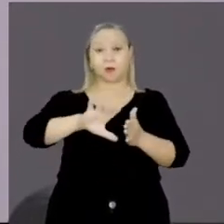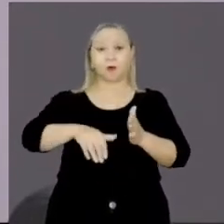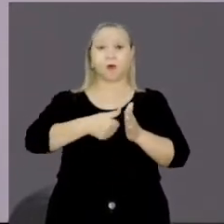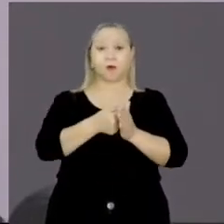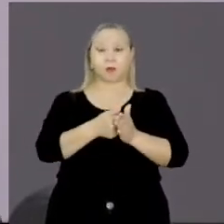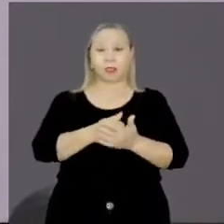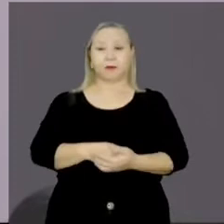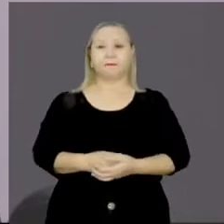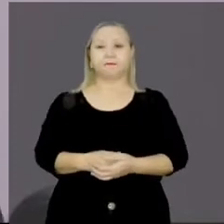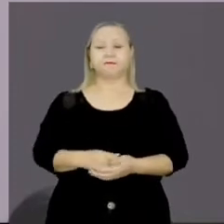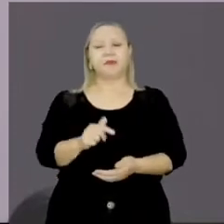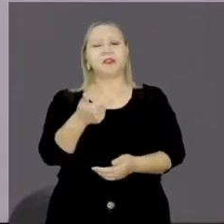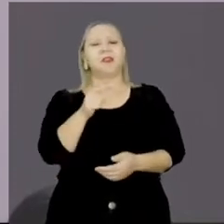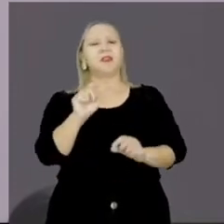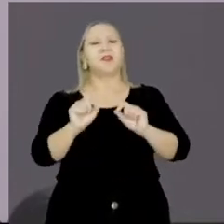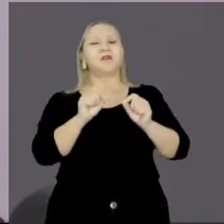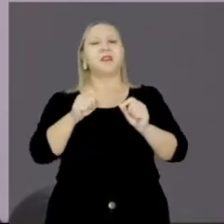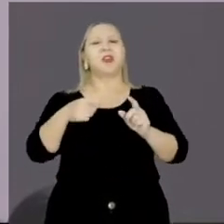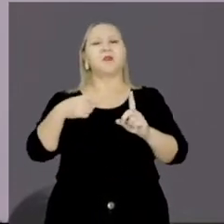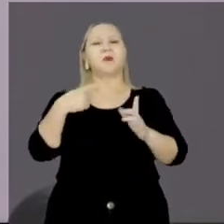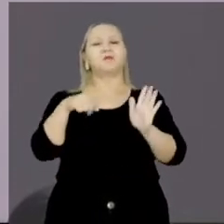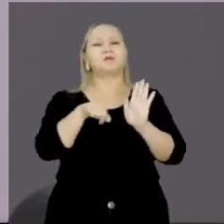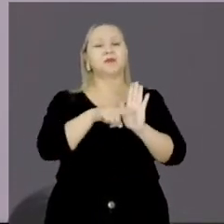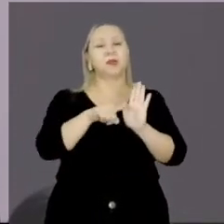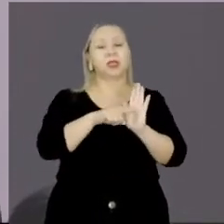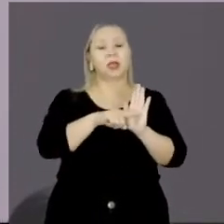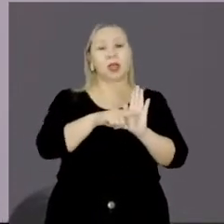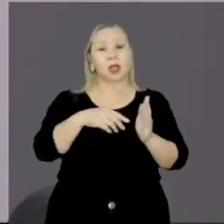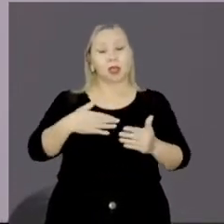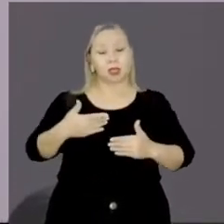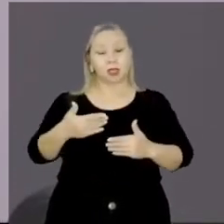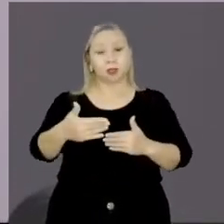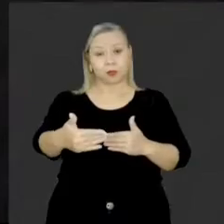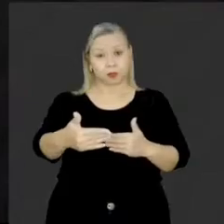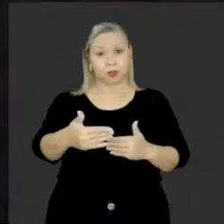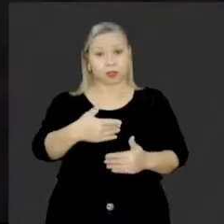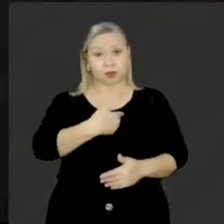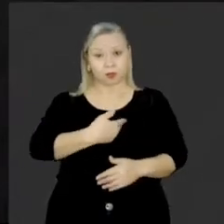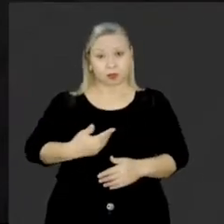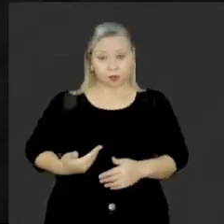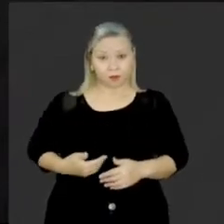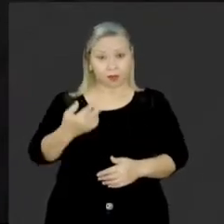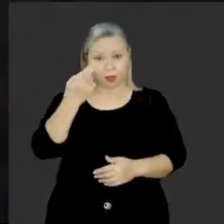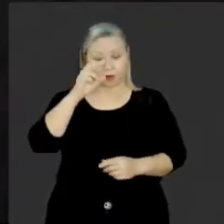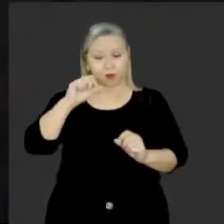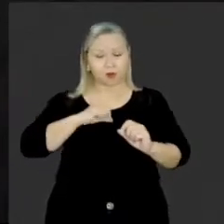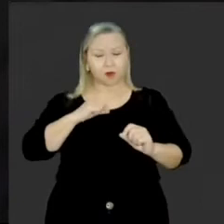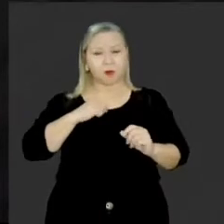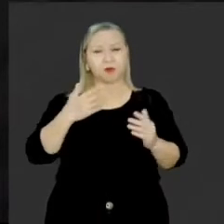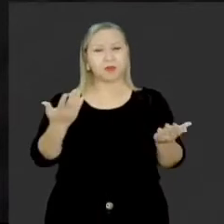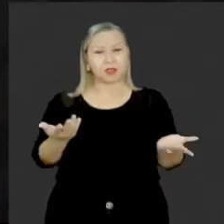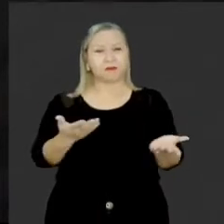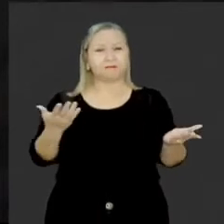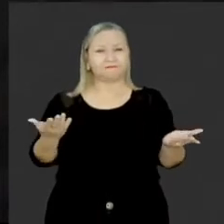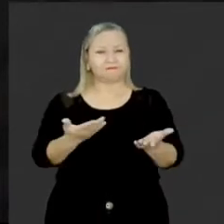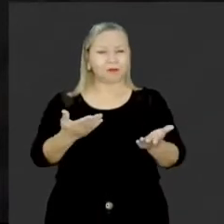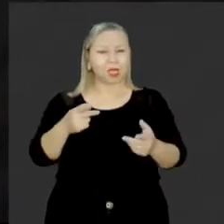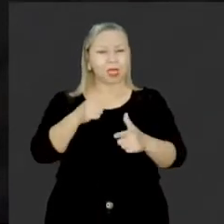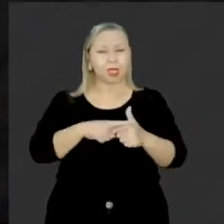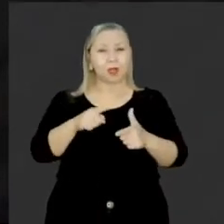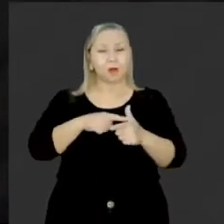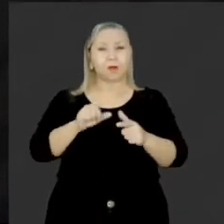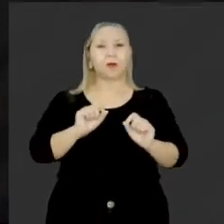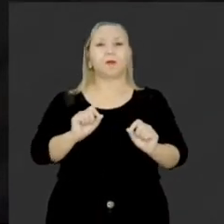de passado, não. Quero falar de futuro. Né? Como que o senhor vai governar dessa vez? Teremos mais um período